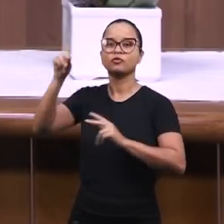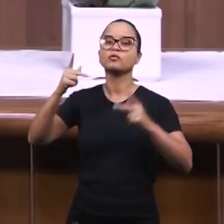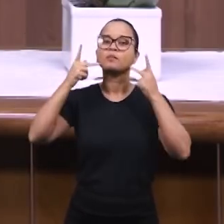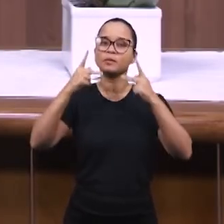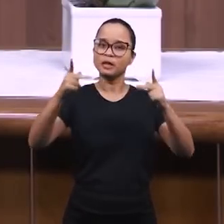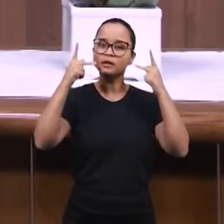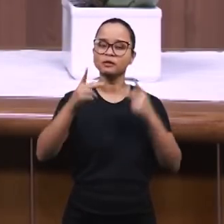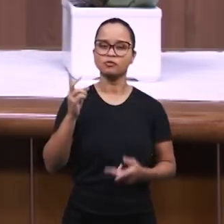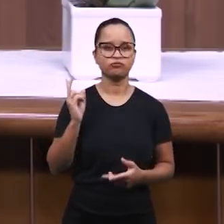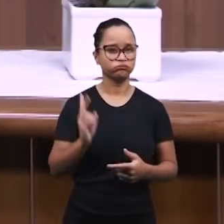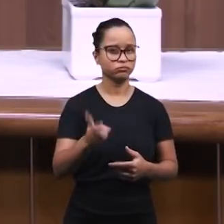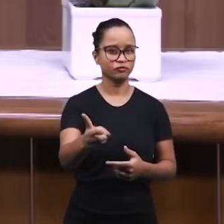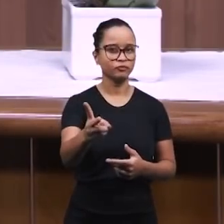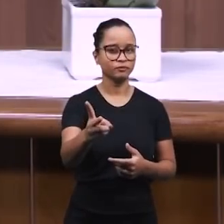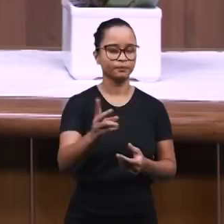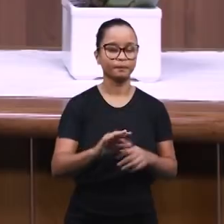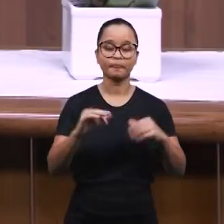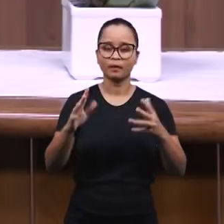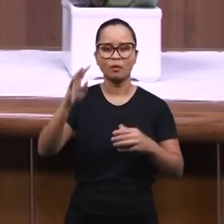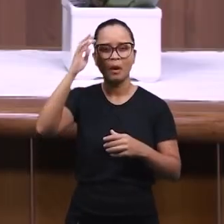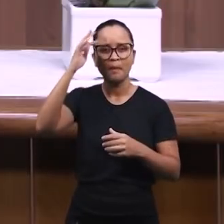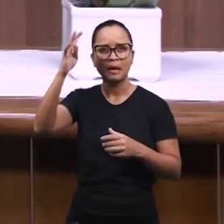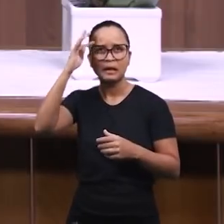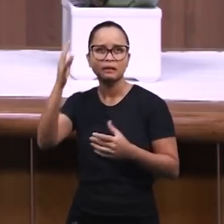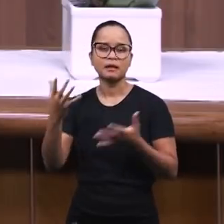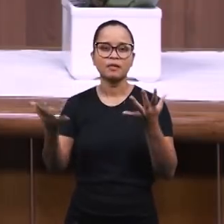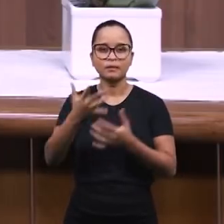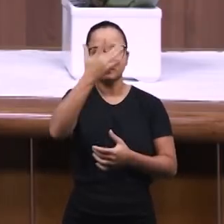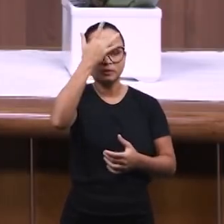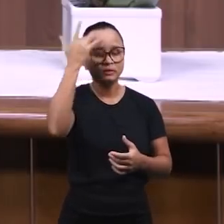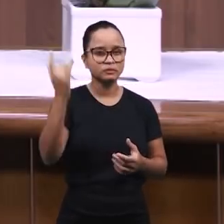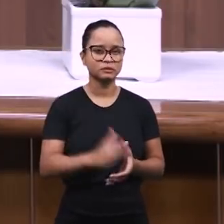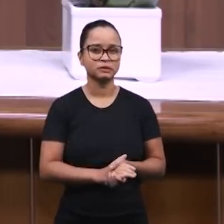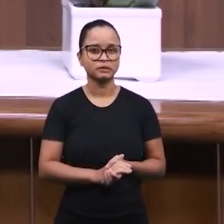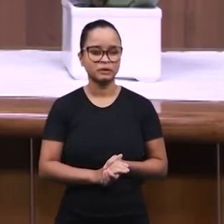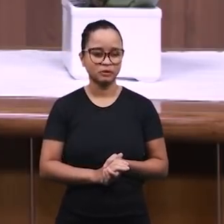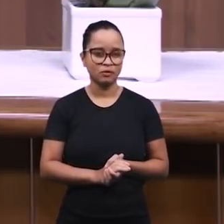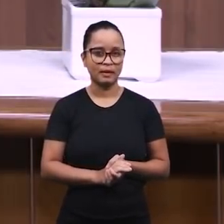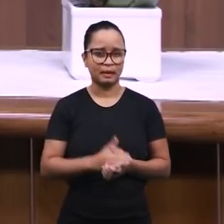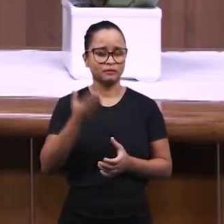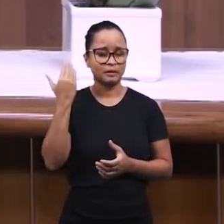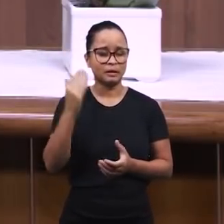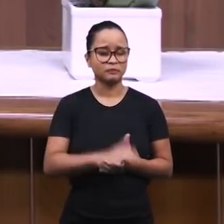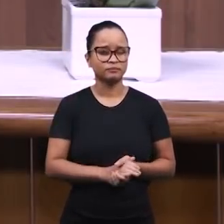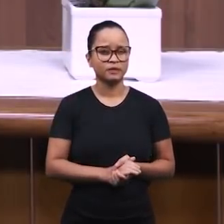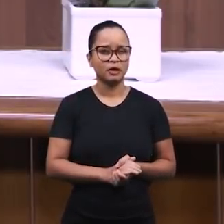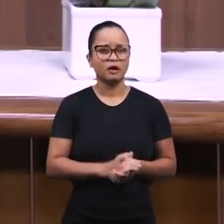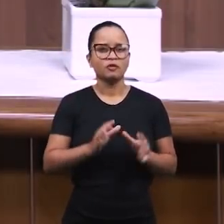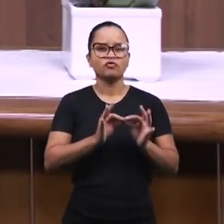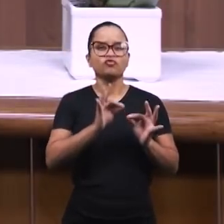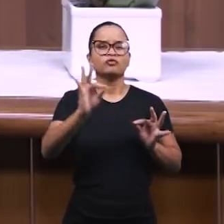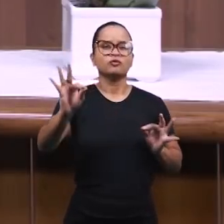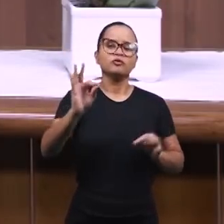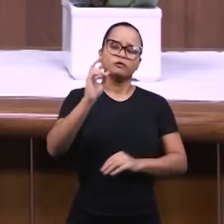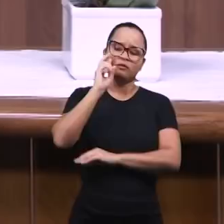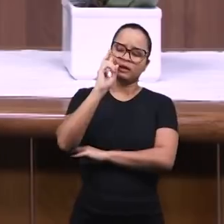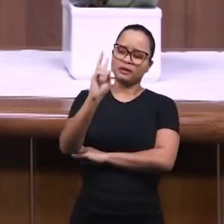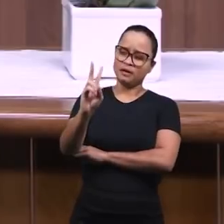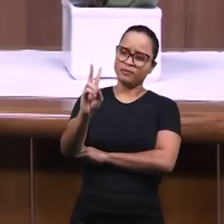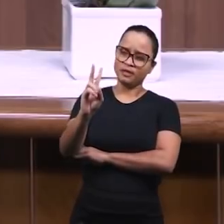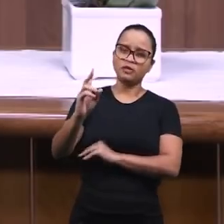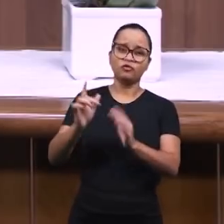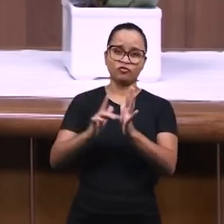continuam pregando a mensagem. Eu imagino que alguém que chegasse de longe enquanto Jesus pregava e olhasse para aquela